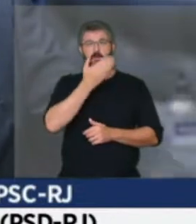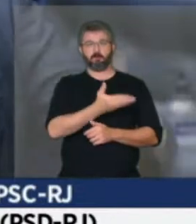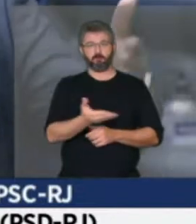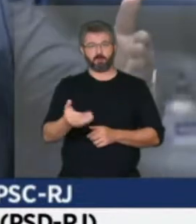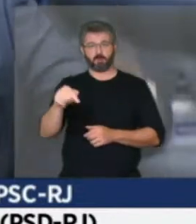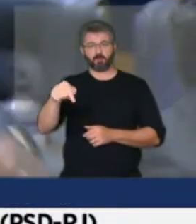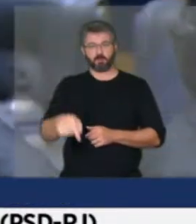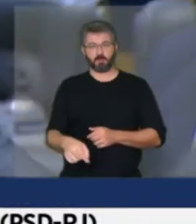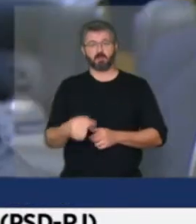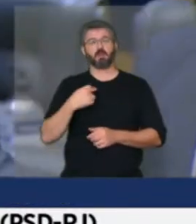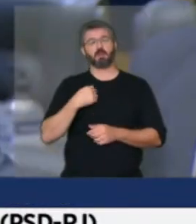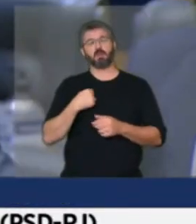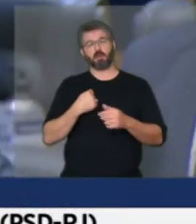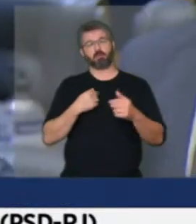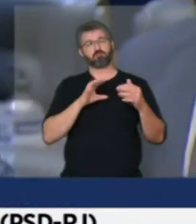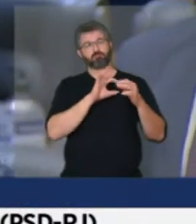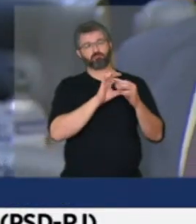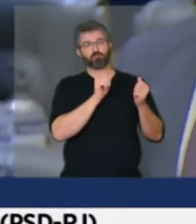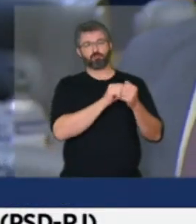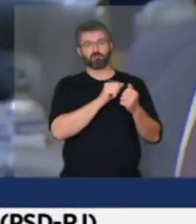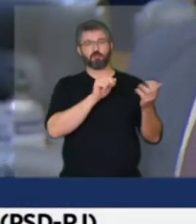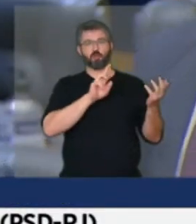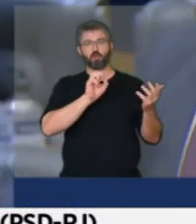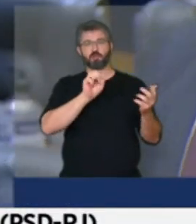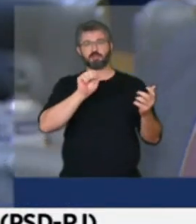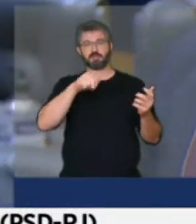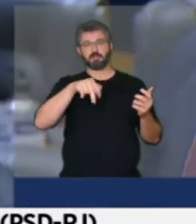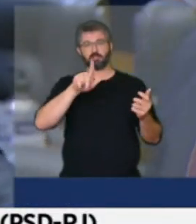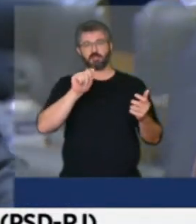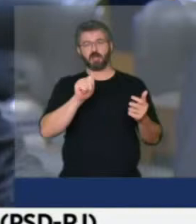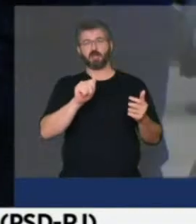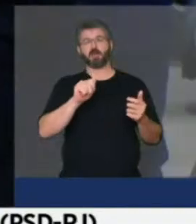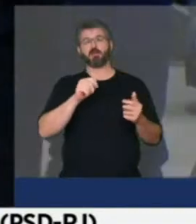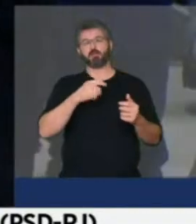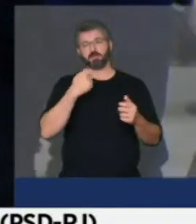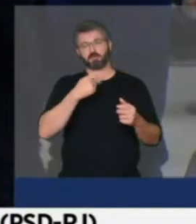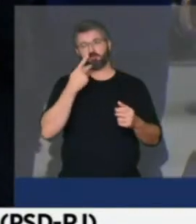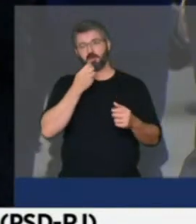deixar de me somar com a minha querida deputada Rosângela Gomes.